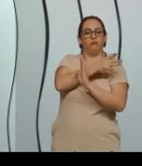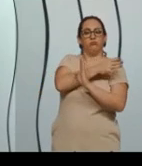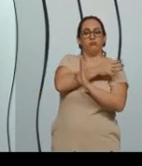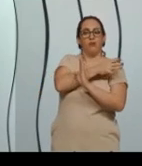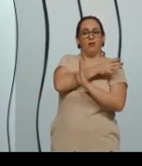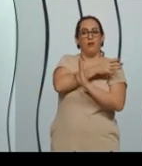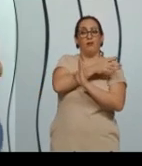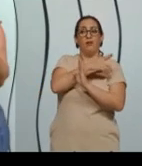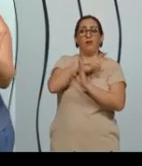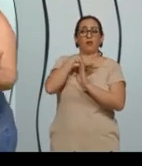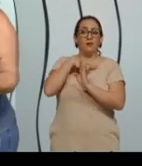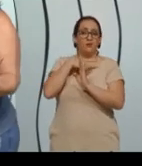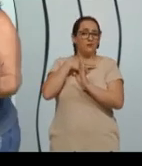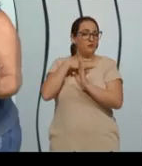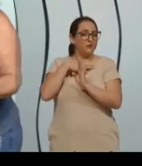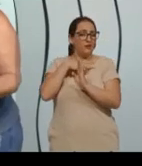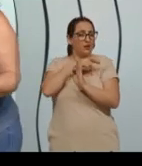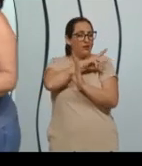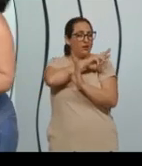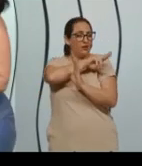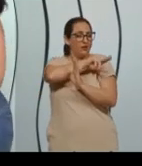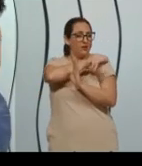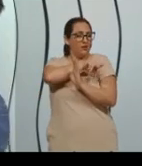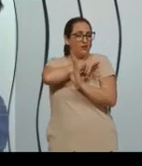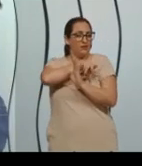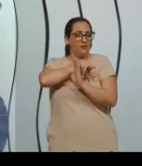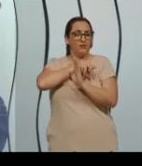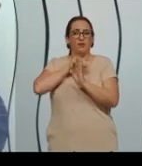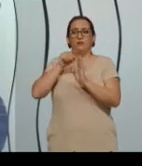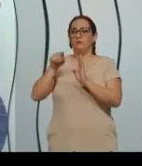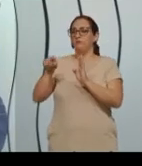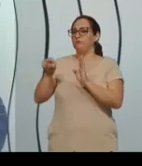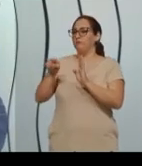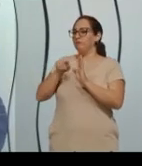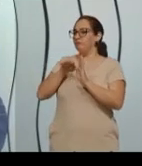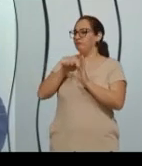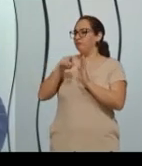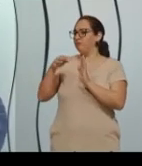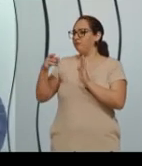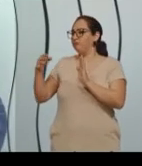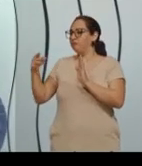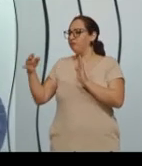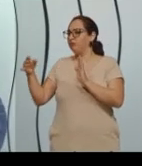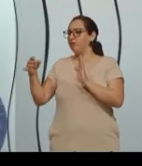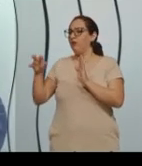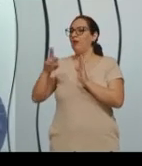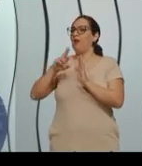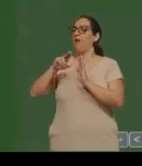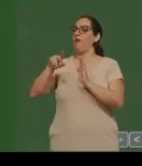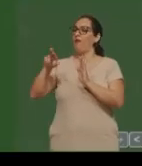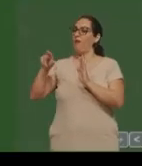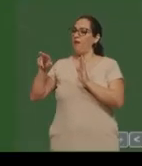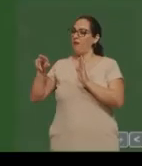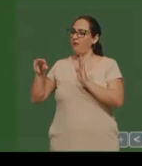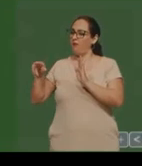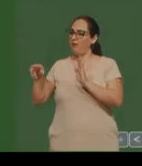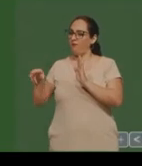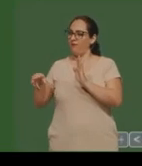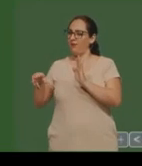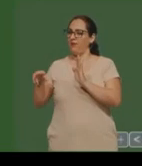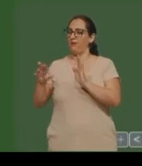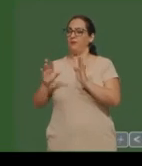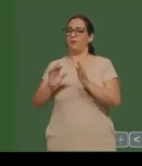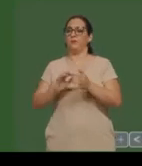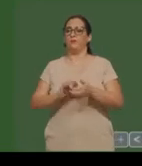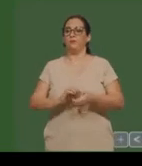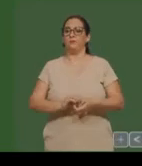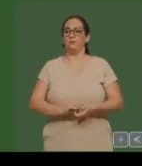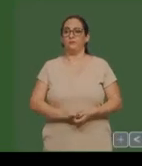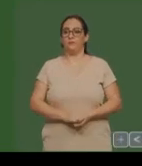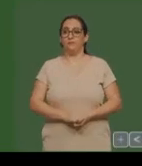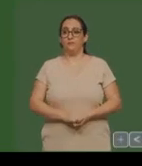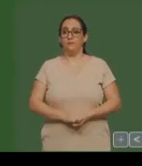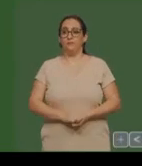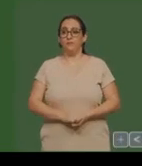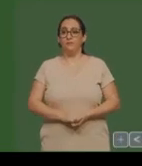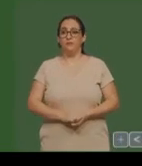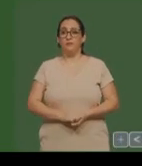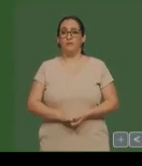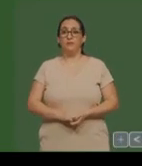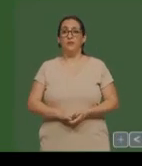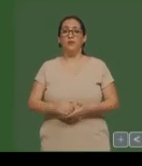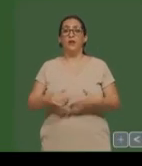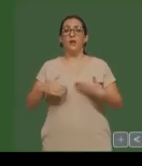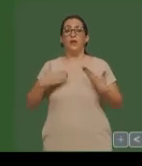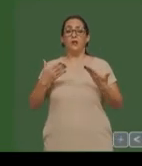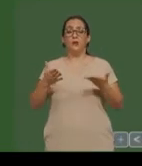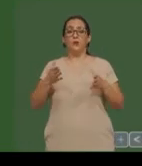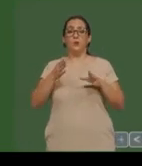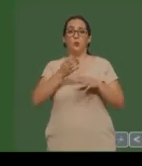tenho infinitas casas, para a direita também eu vou ter infinitas casas. Então, o